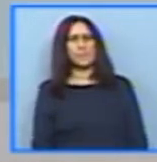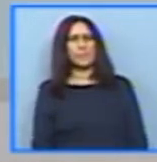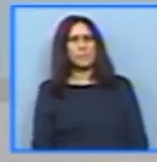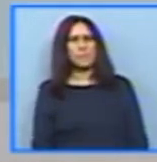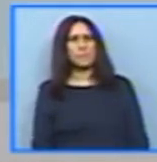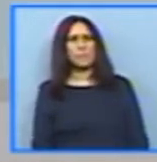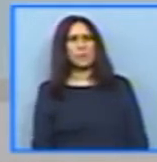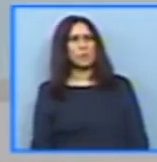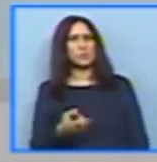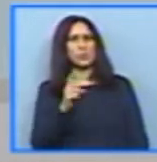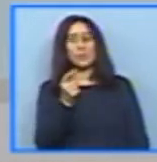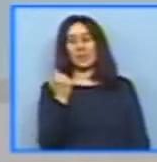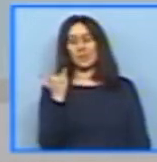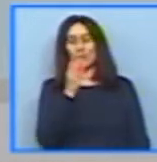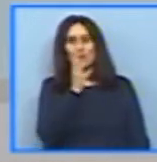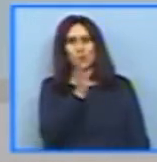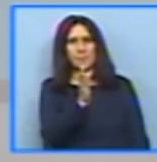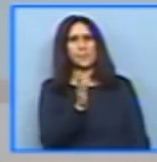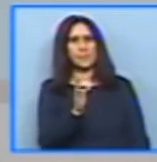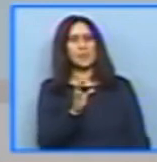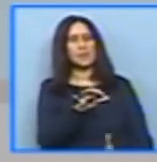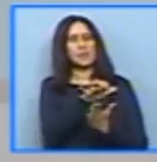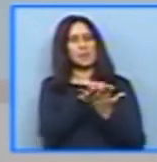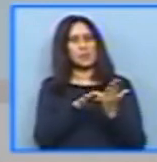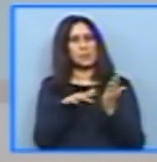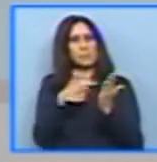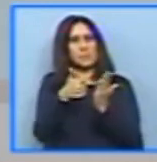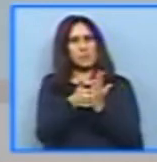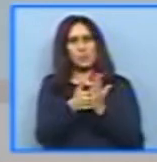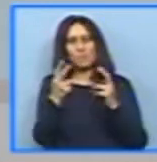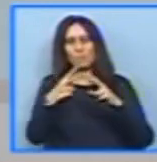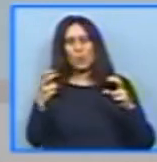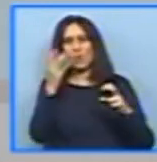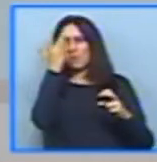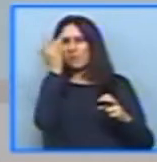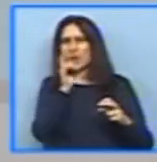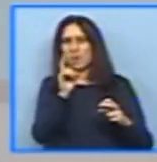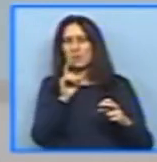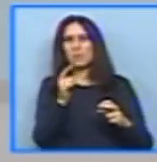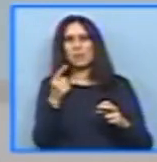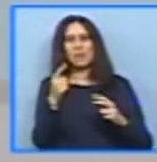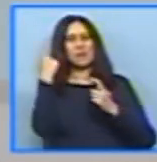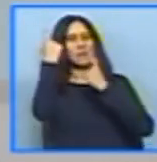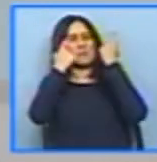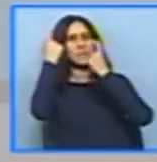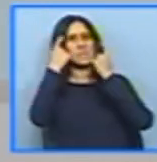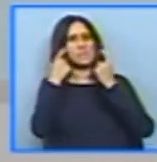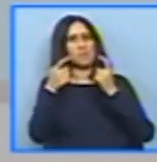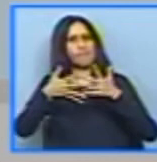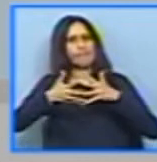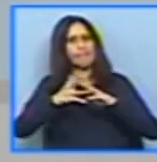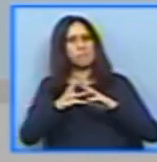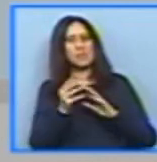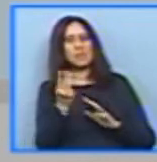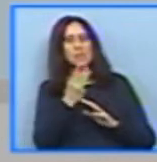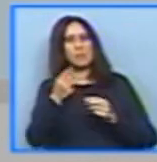Não é, há pouco eu dizia que não é fácil encontrar textos bíblicos que consolidem uma reflexão trinitária